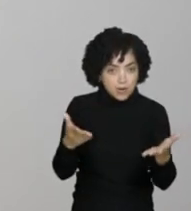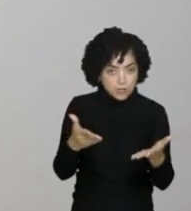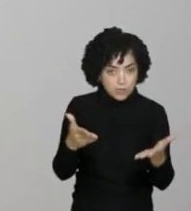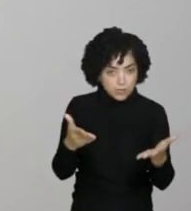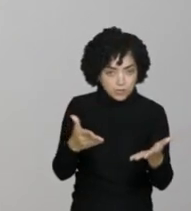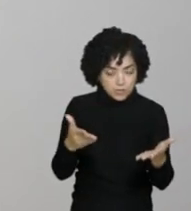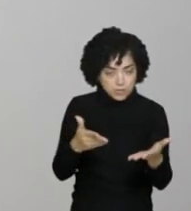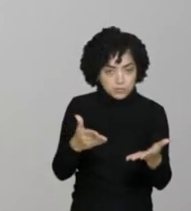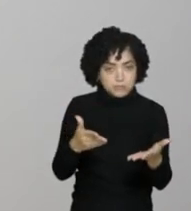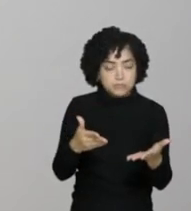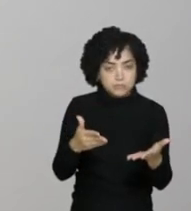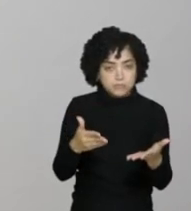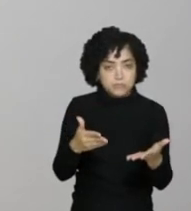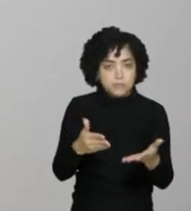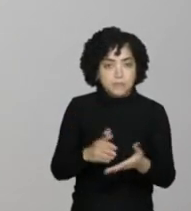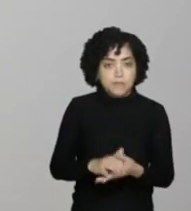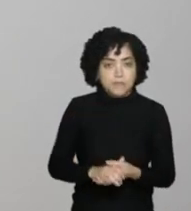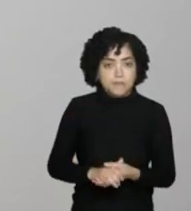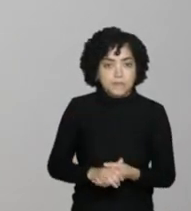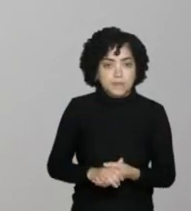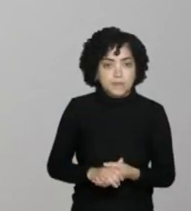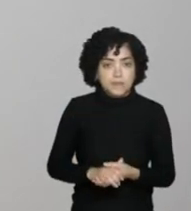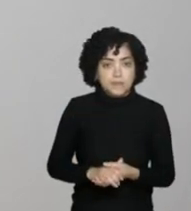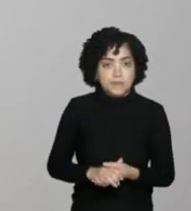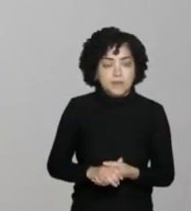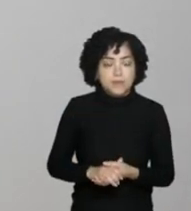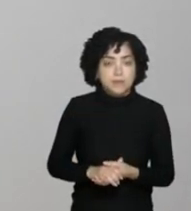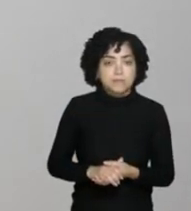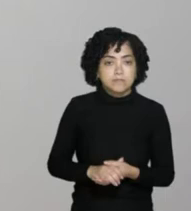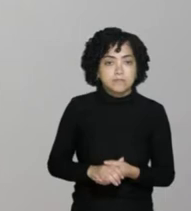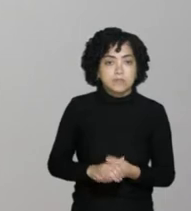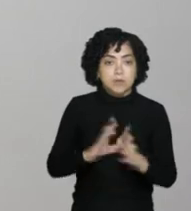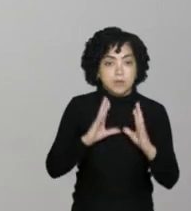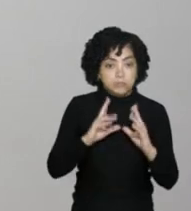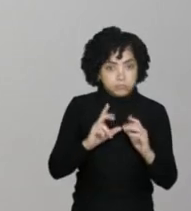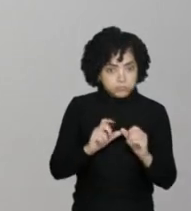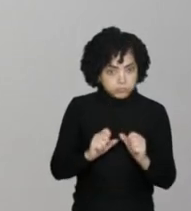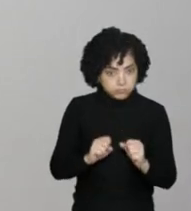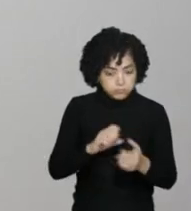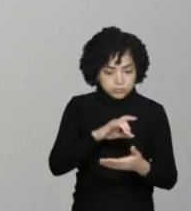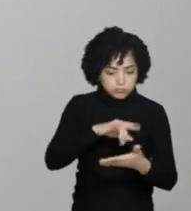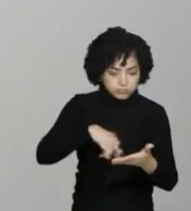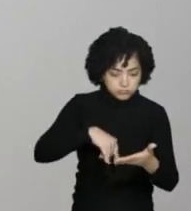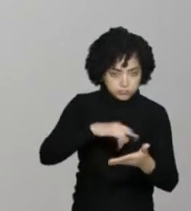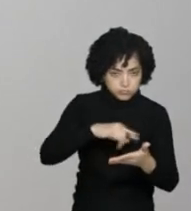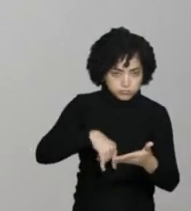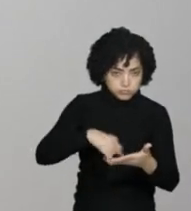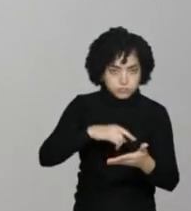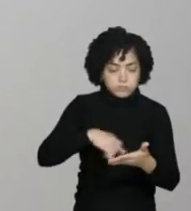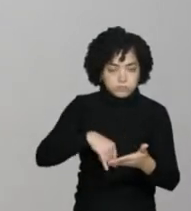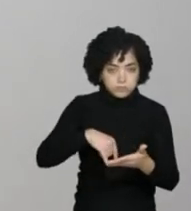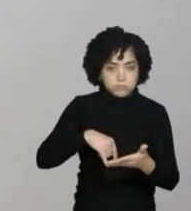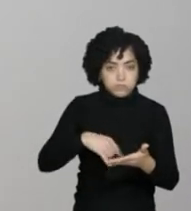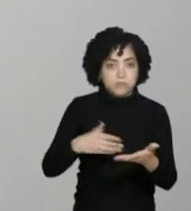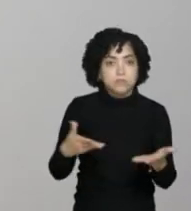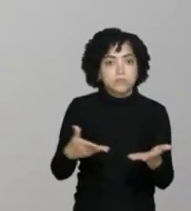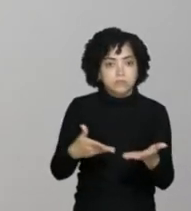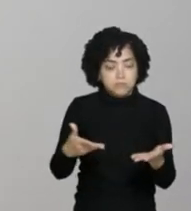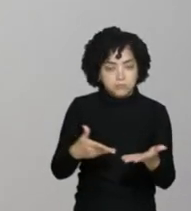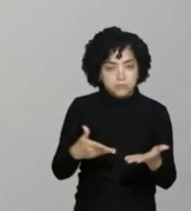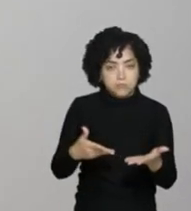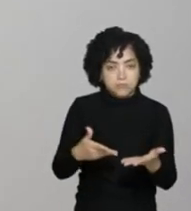a barreira sanitária lá no município de Campo Alegre, na comunidade de Fragosas,